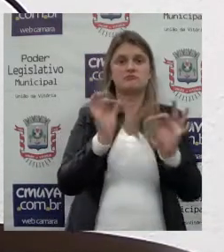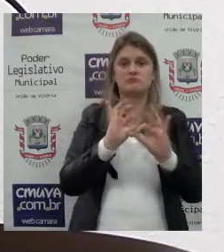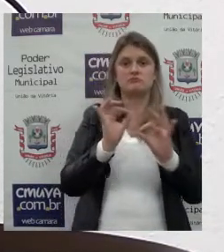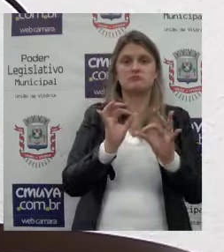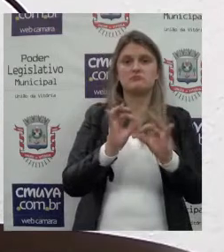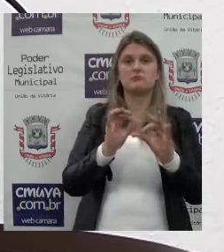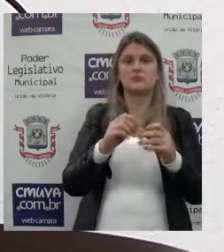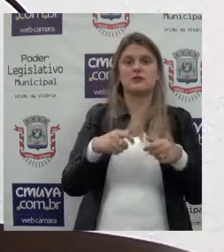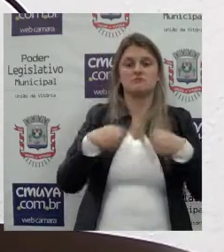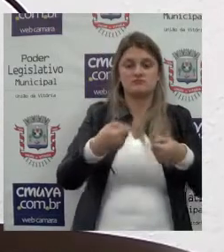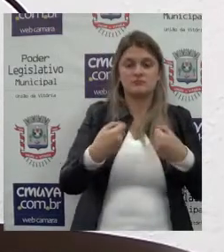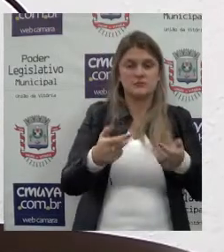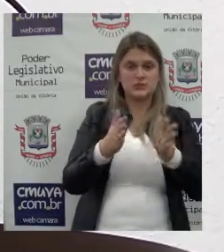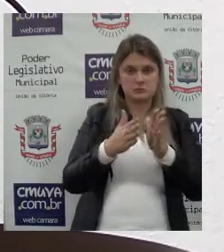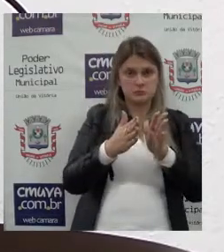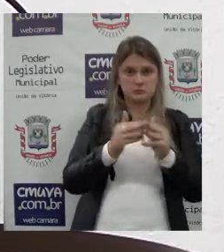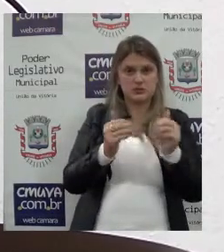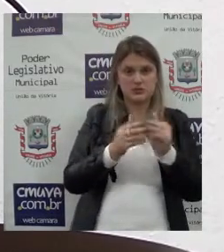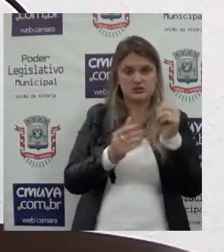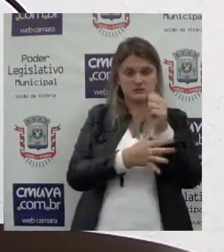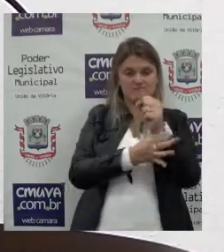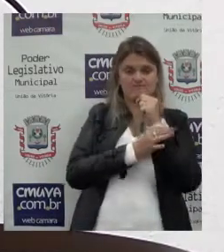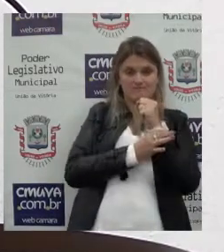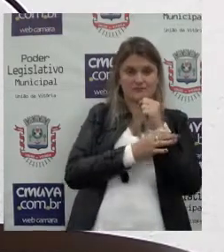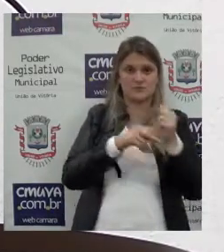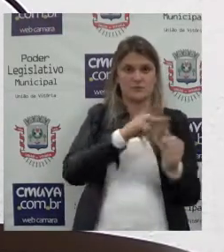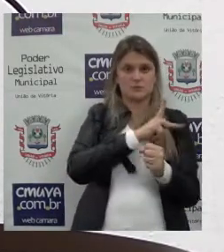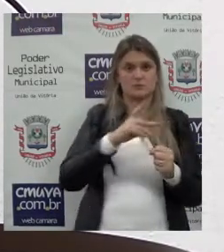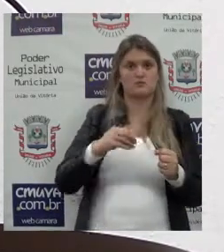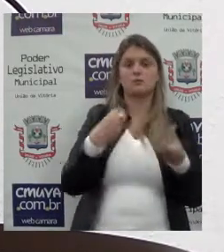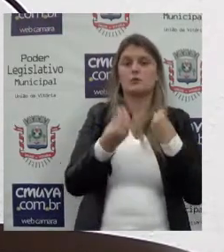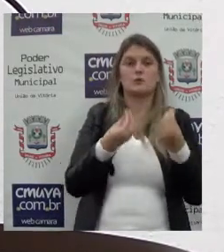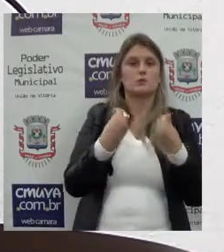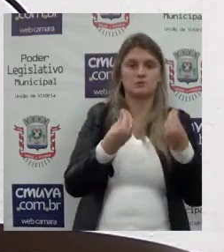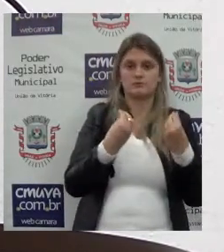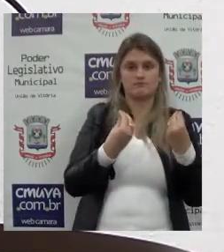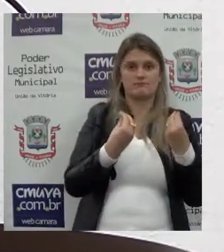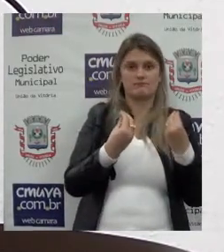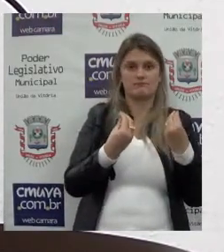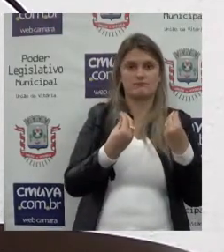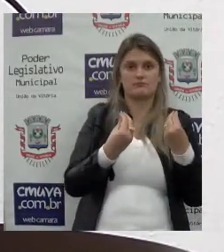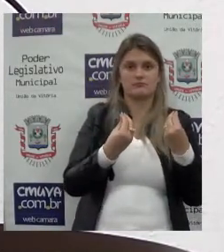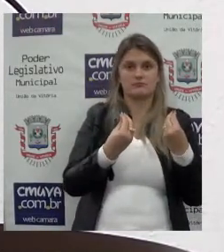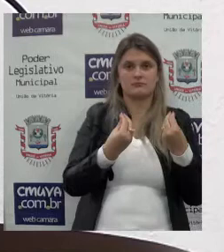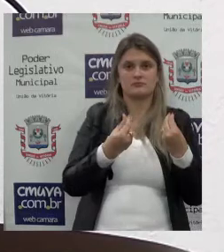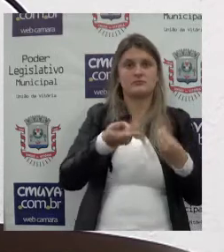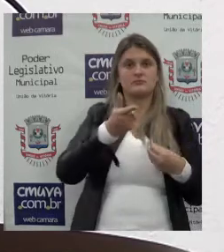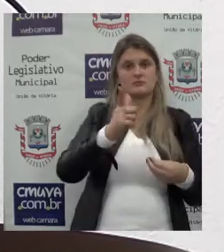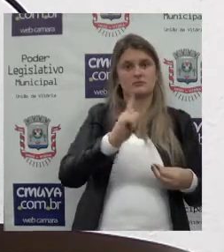Eles não fazem uma situação assim de investir, pedir para a segurança pública como que poderia investir mais sobre isso.